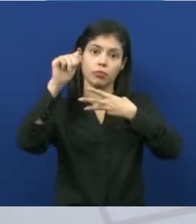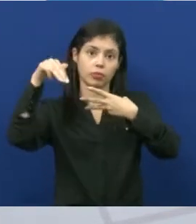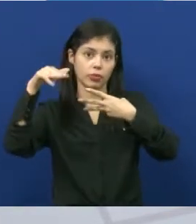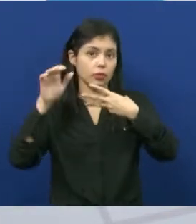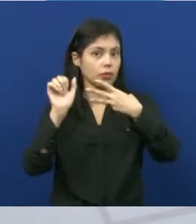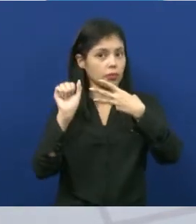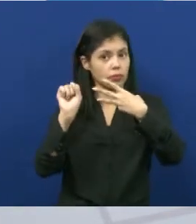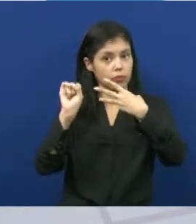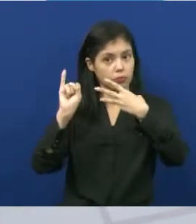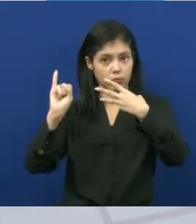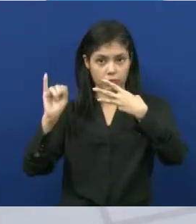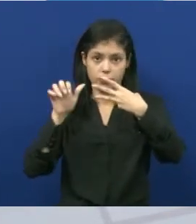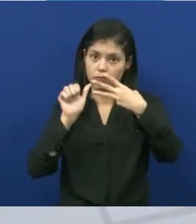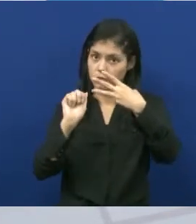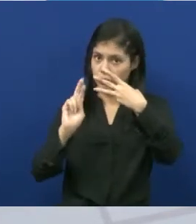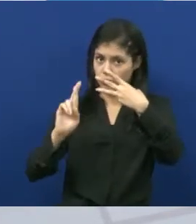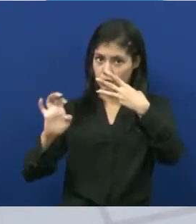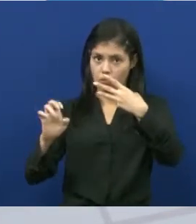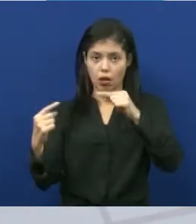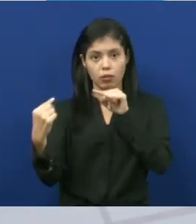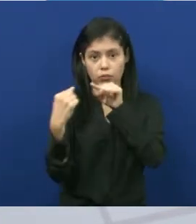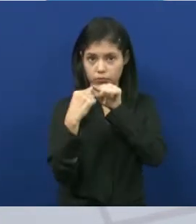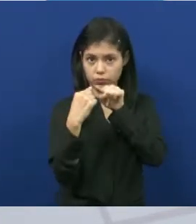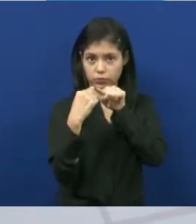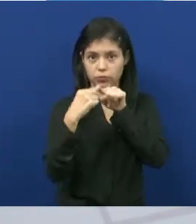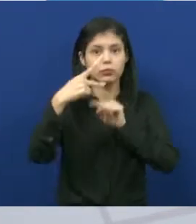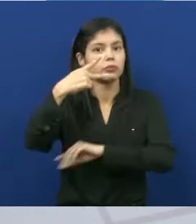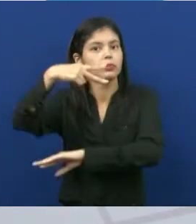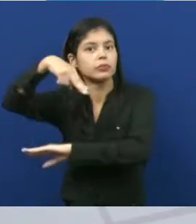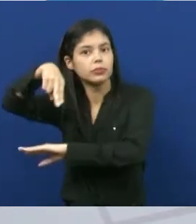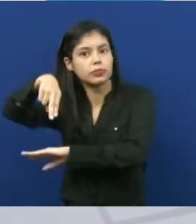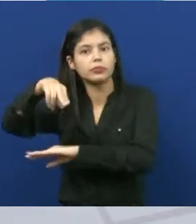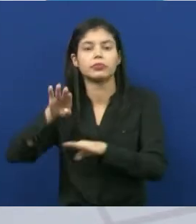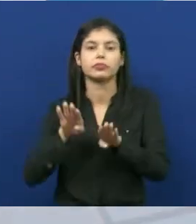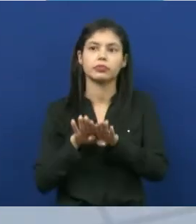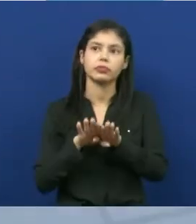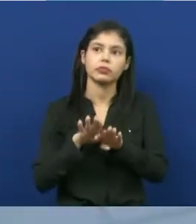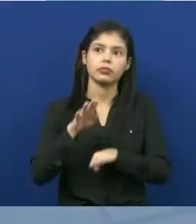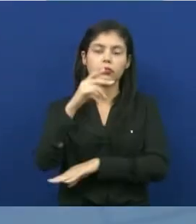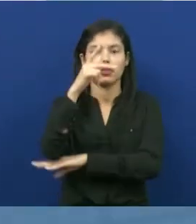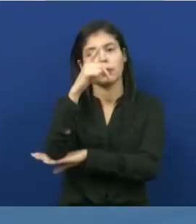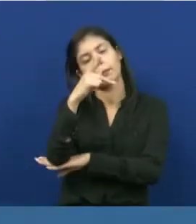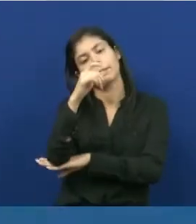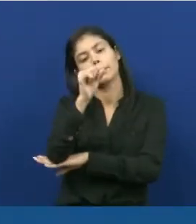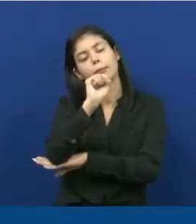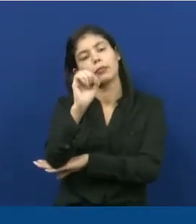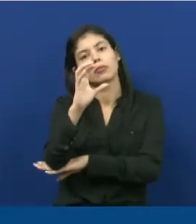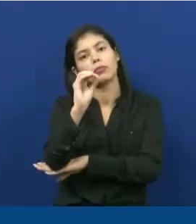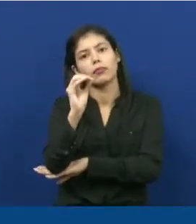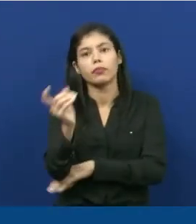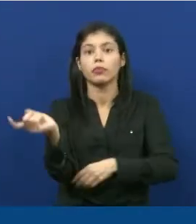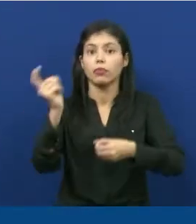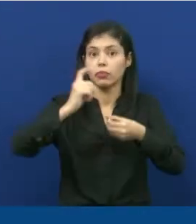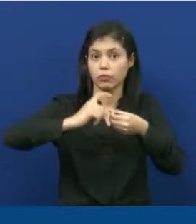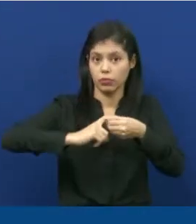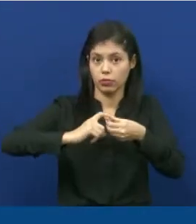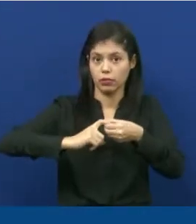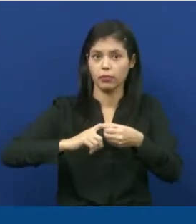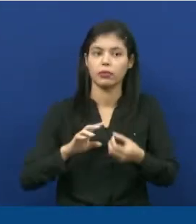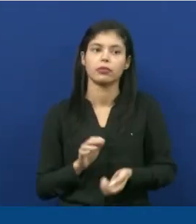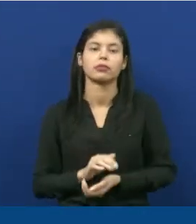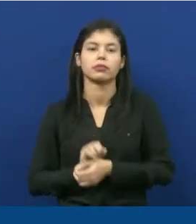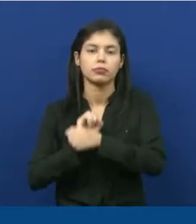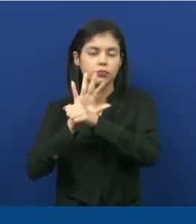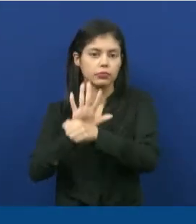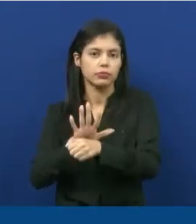vai combinar com o pronome pessoal, né? Volta comigo lá no slide. Agora nós vamos fazer